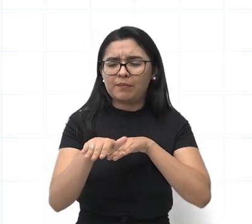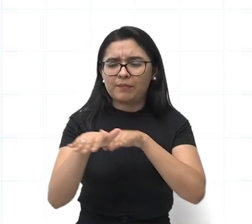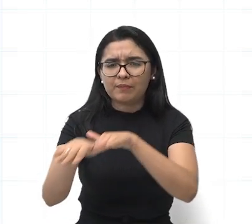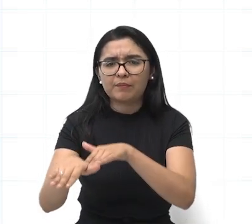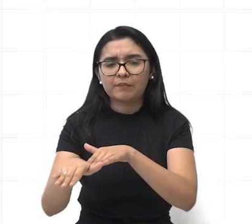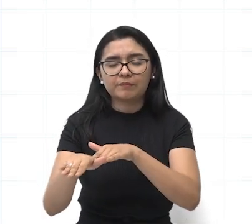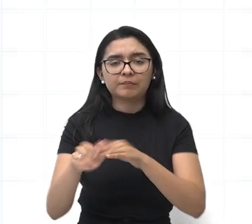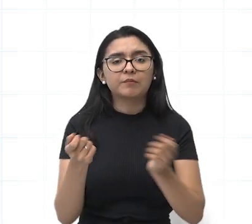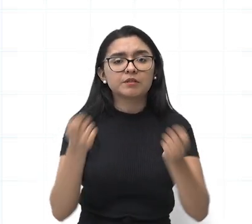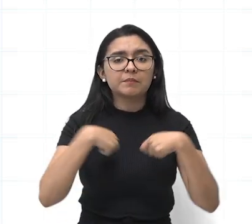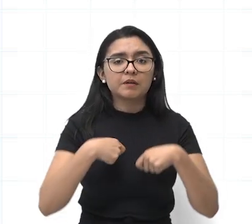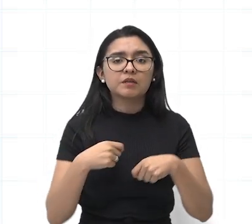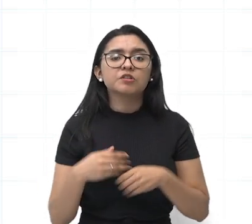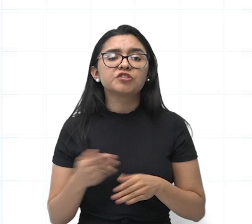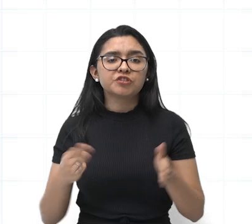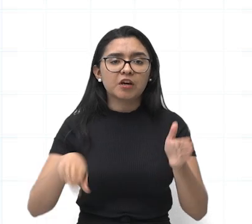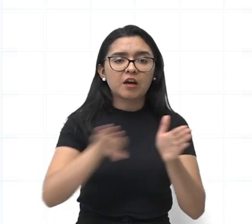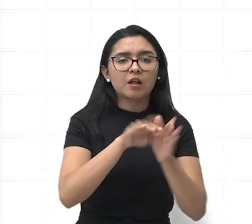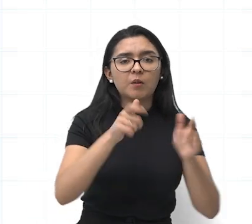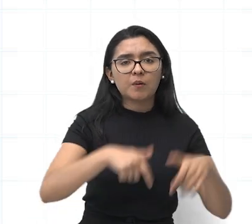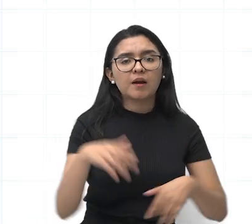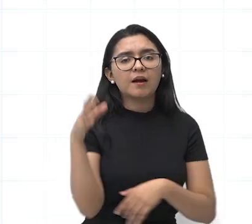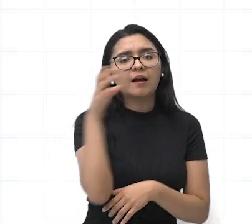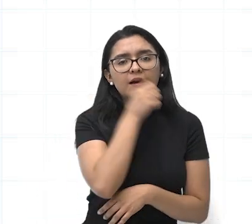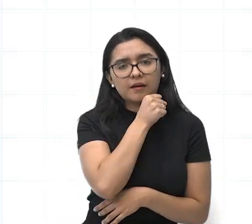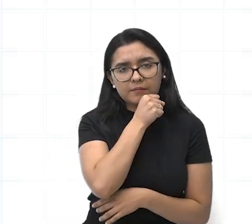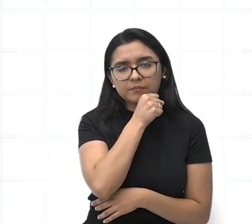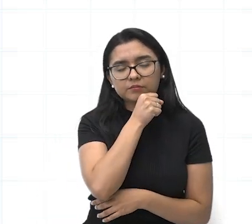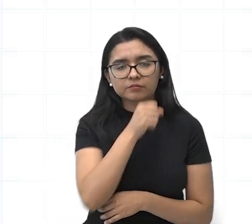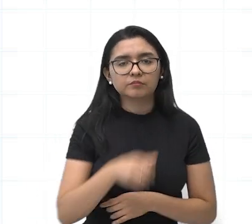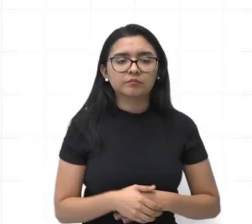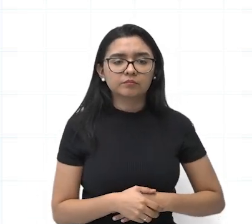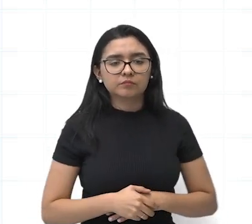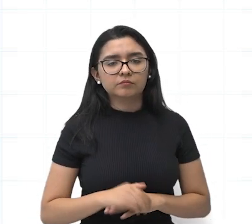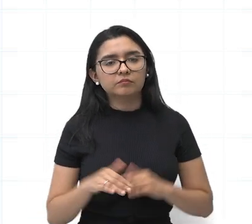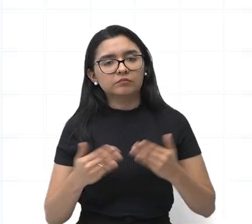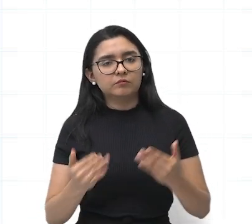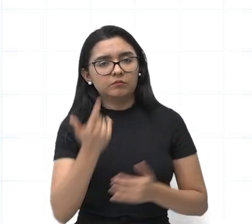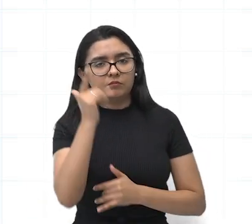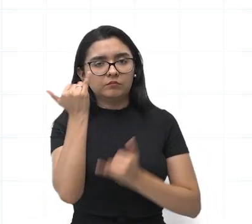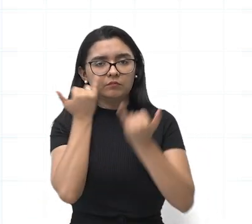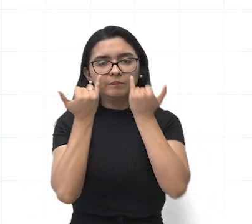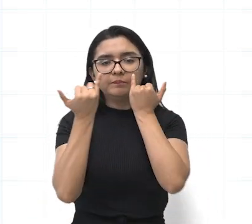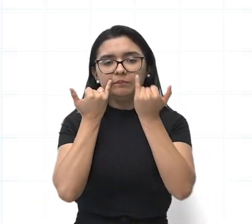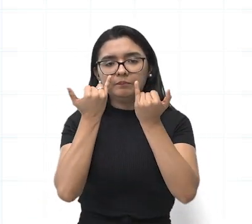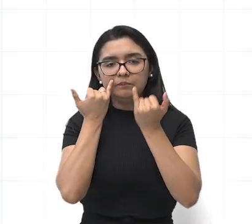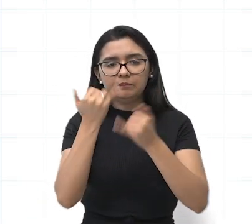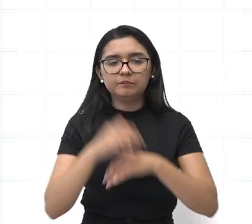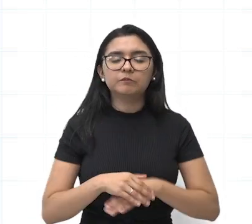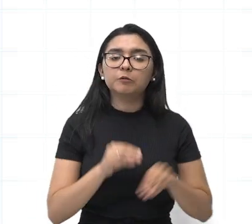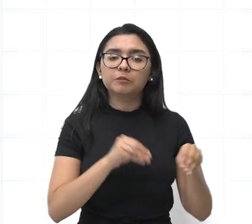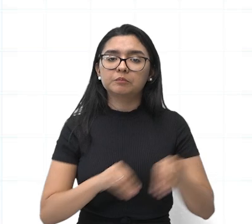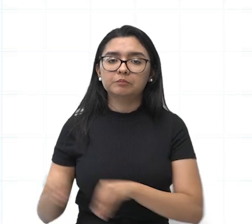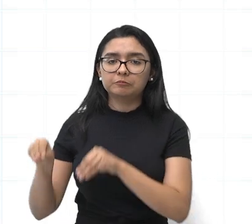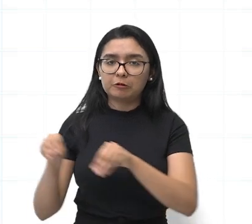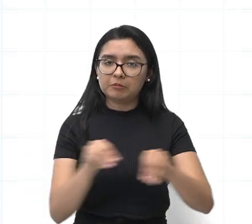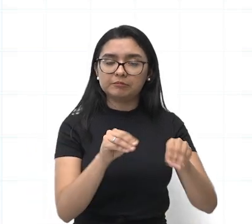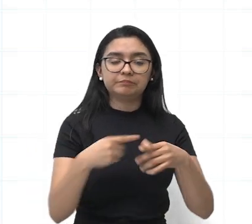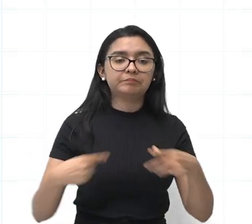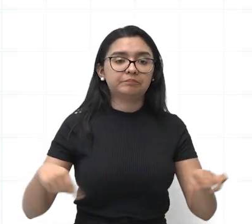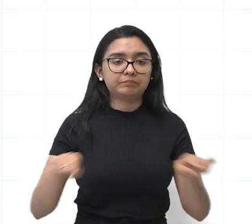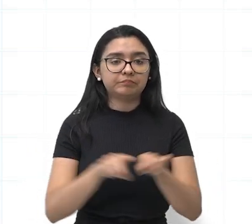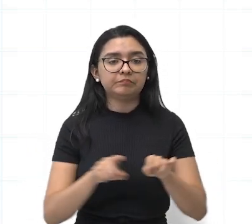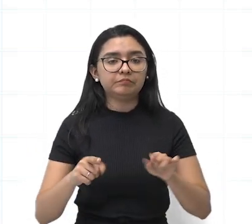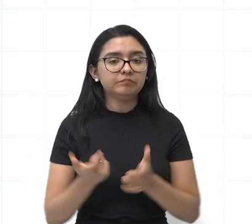permitindo deslocamentos rápidos e flexíveis. Mais uma informação para vocês sobre mobilidade.